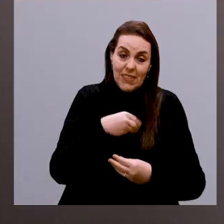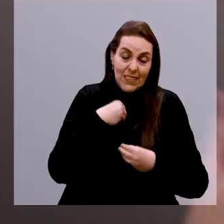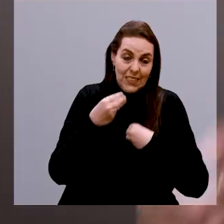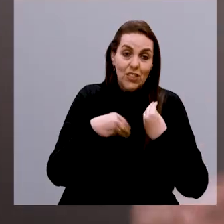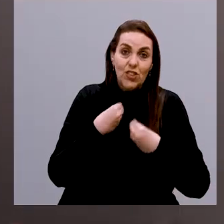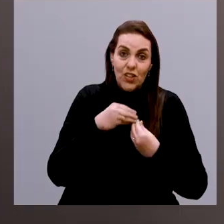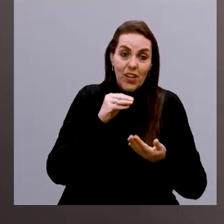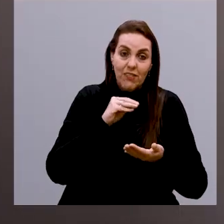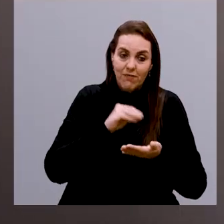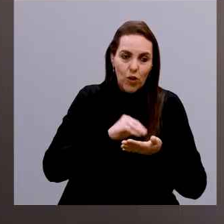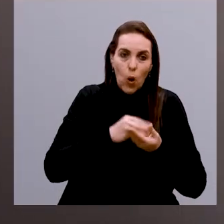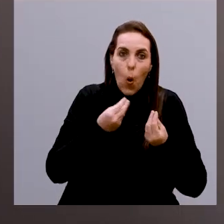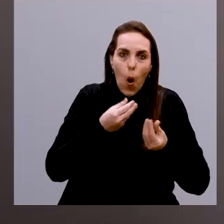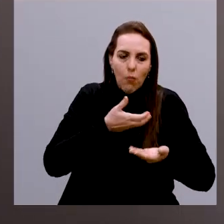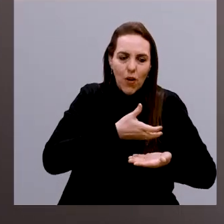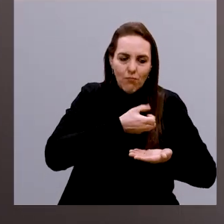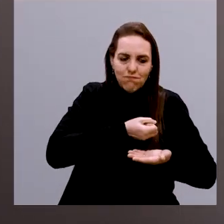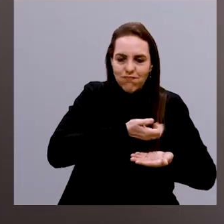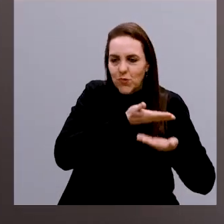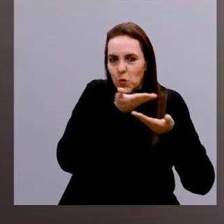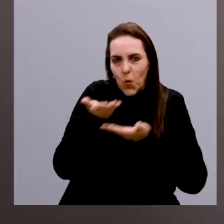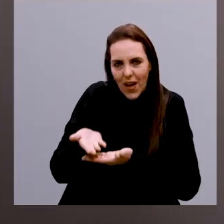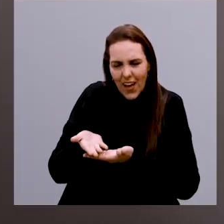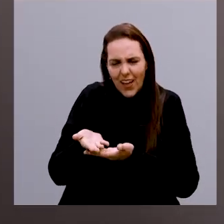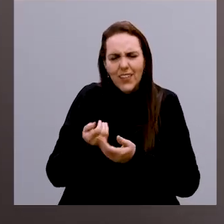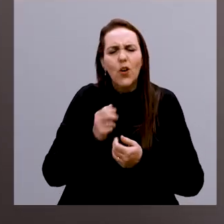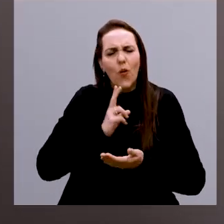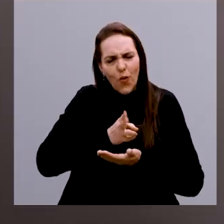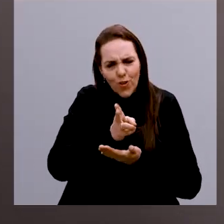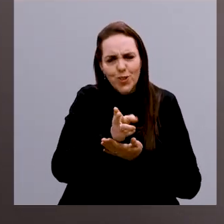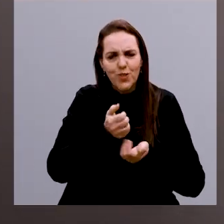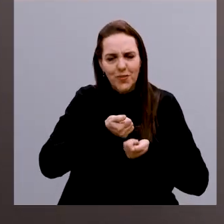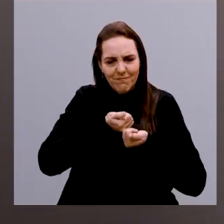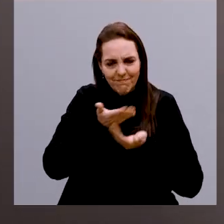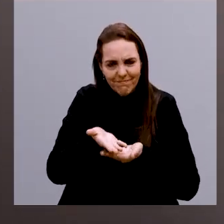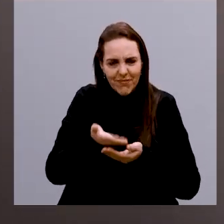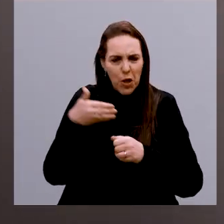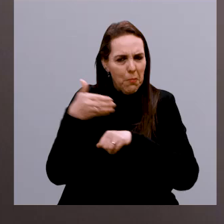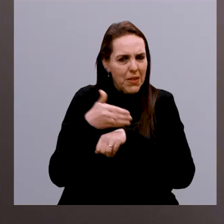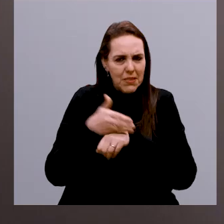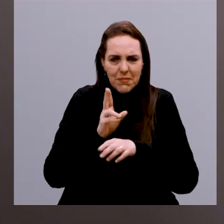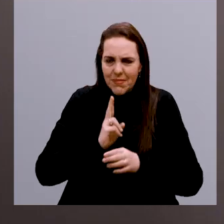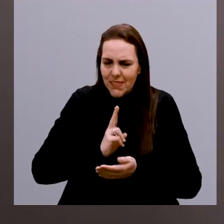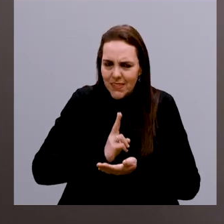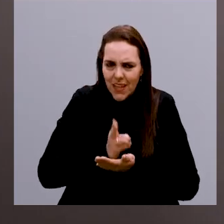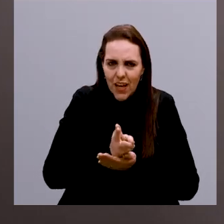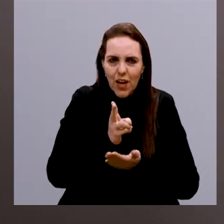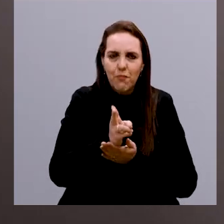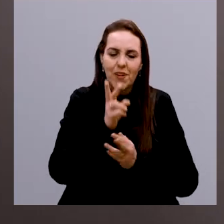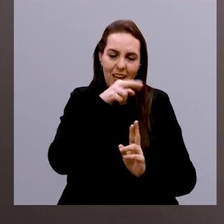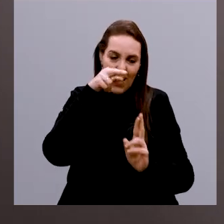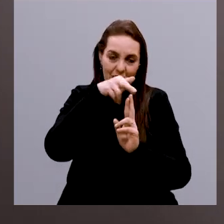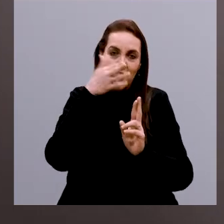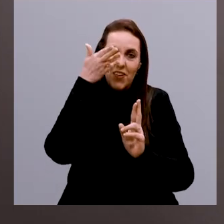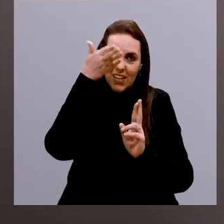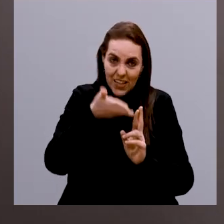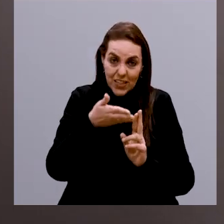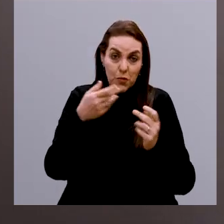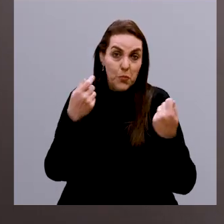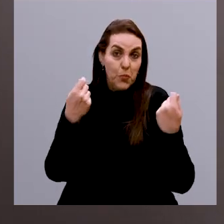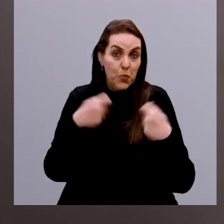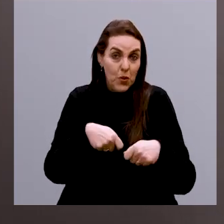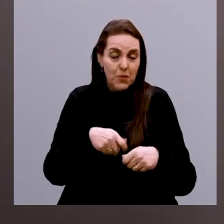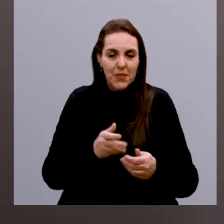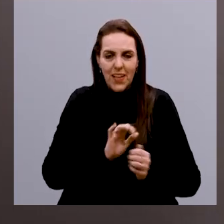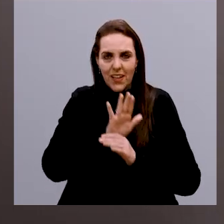que sentiam essa necessidade de contribuir de alguma forma. Então, que continuem doando, que participem sempre, que tenham sempre essa referência,